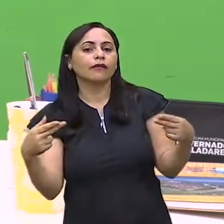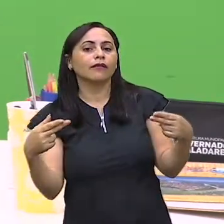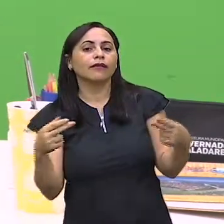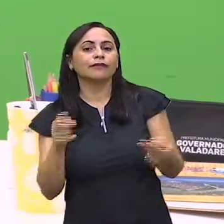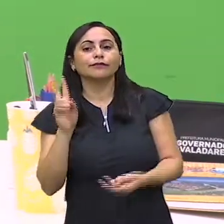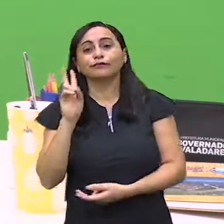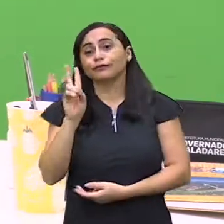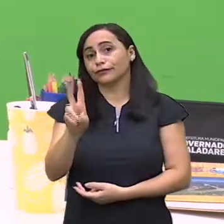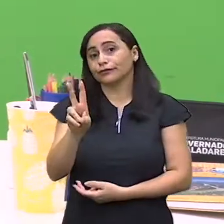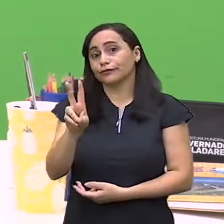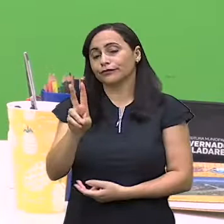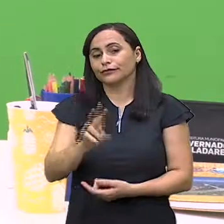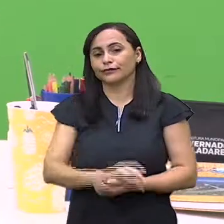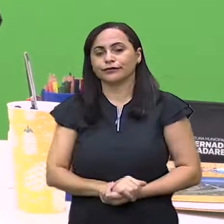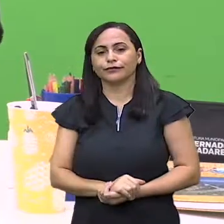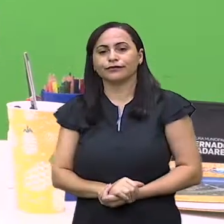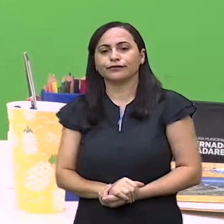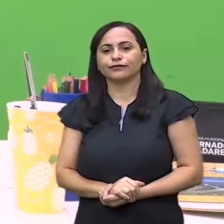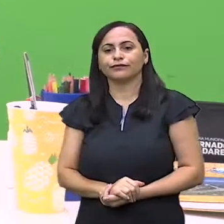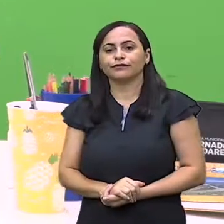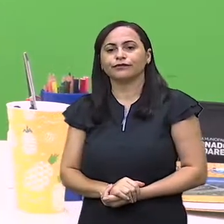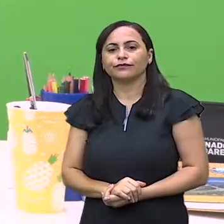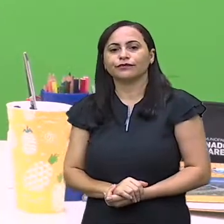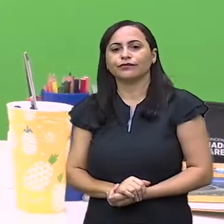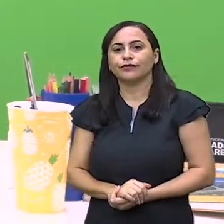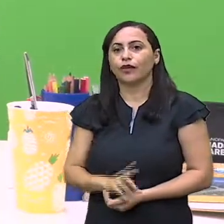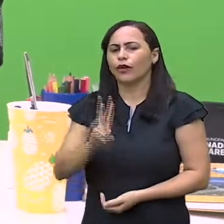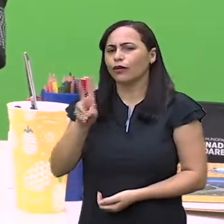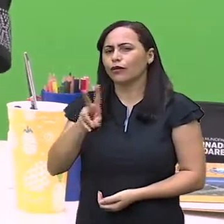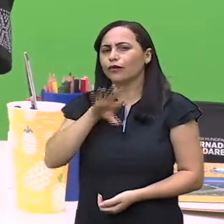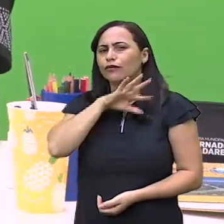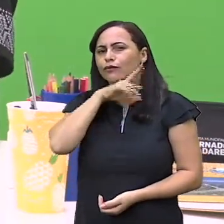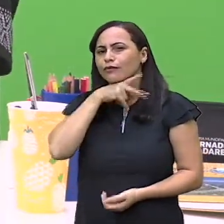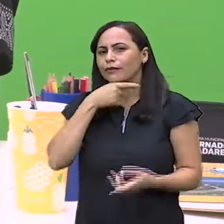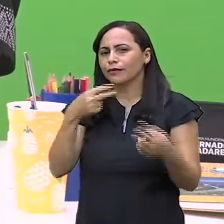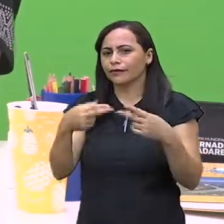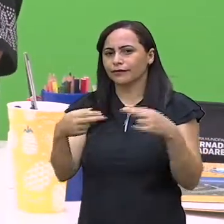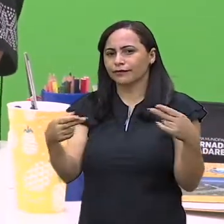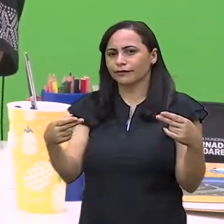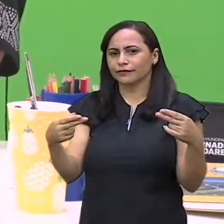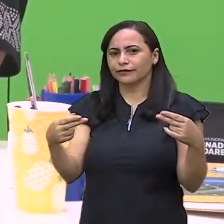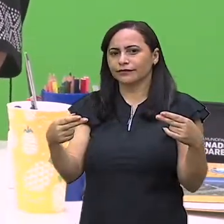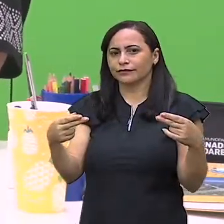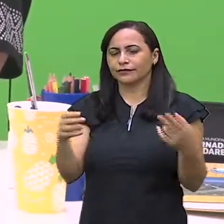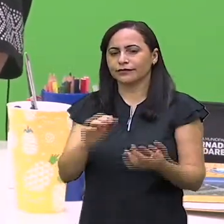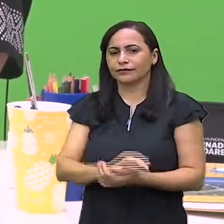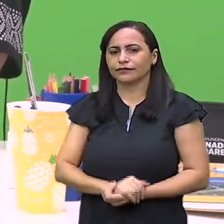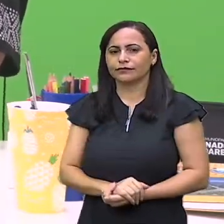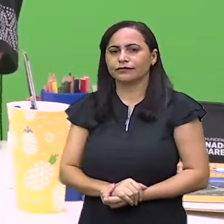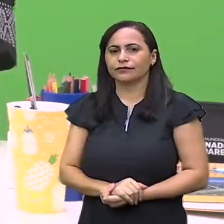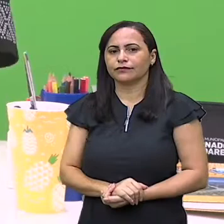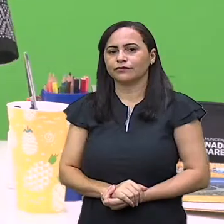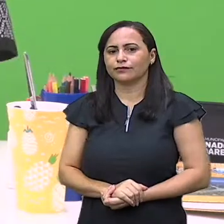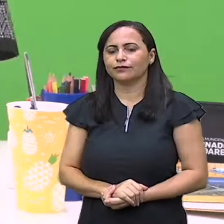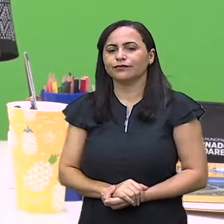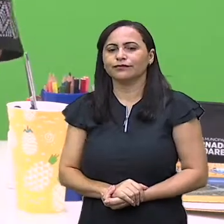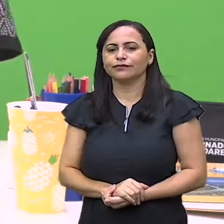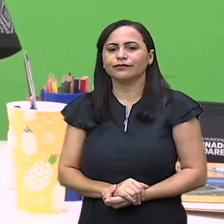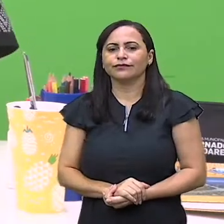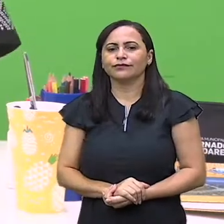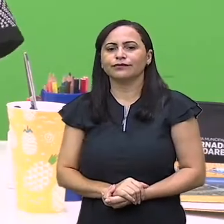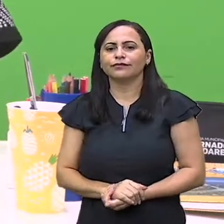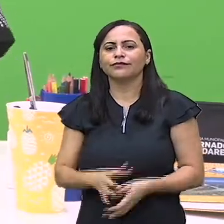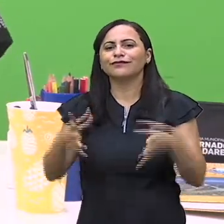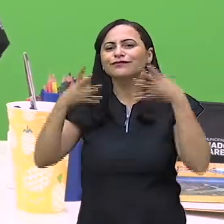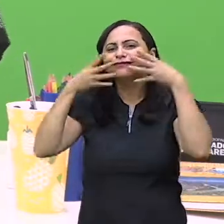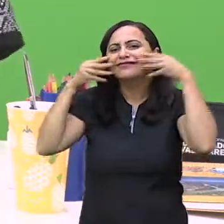quantidade. 2 vezes. 2 animais ou repetir o nome 2 vezes? Pode ser diferente. Tá bom. Gato,